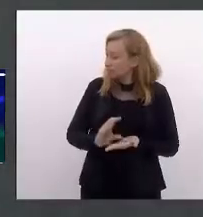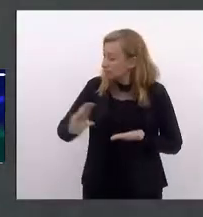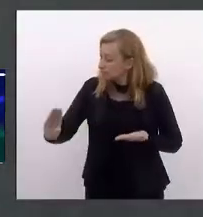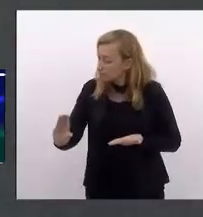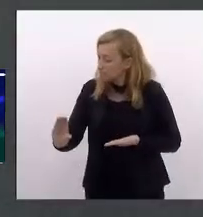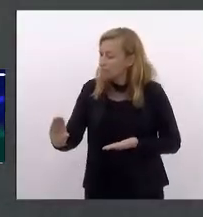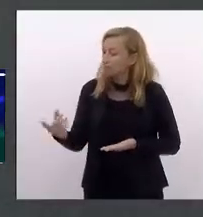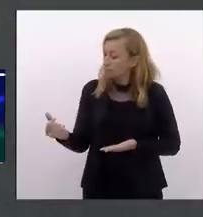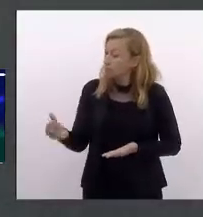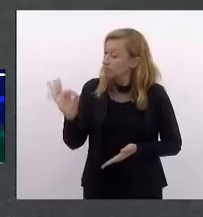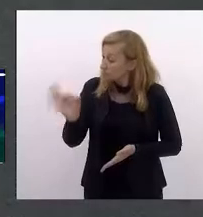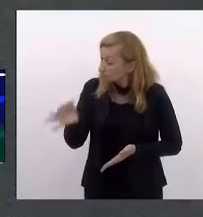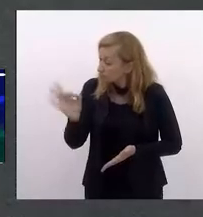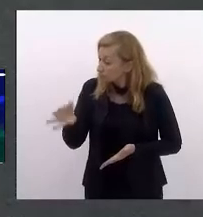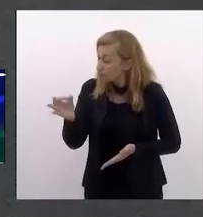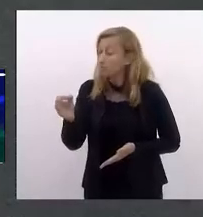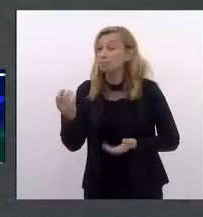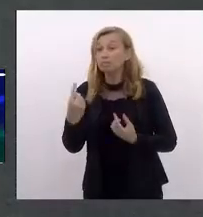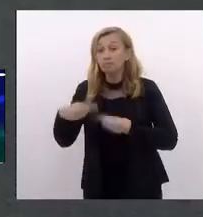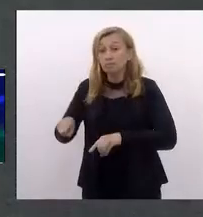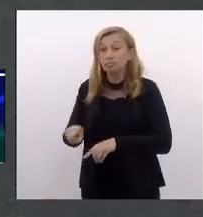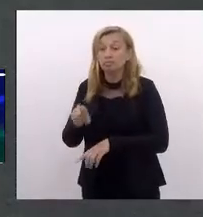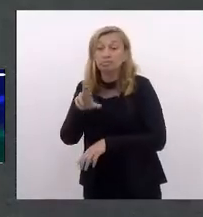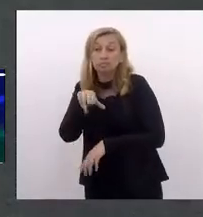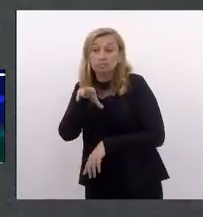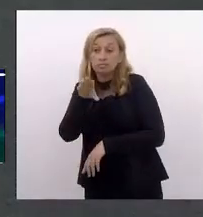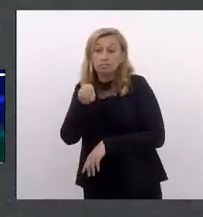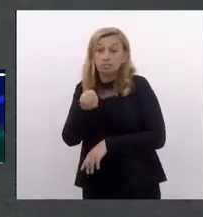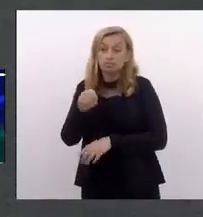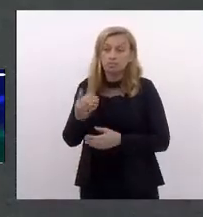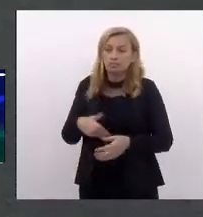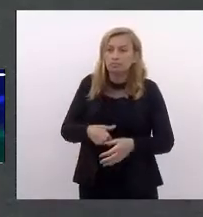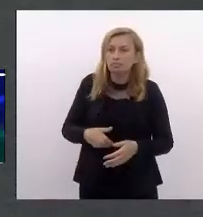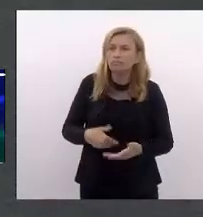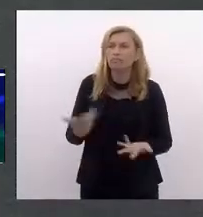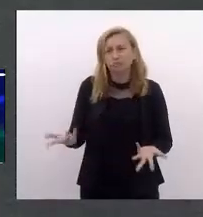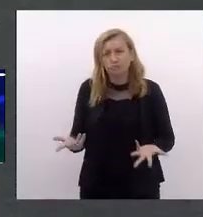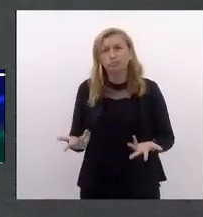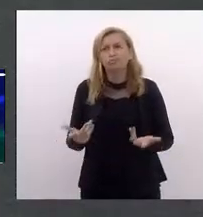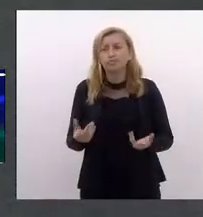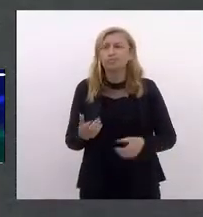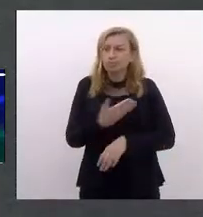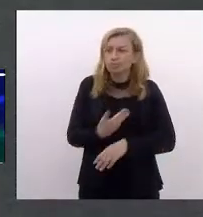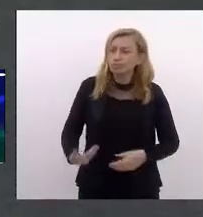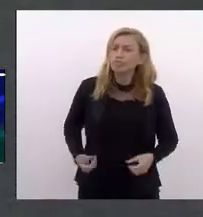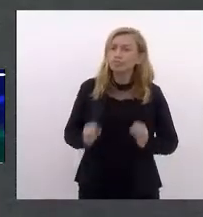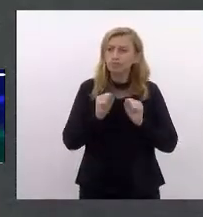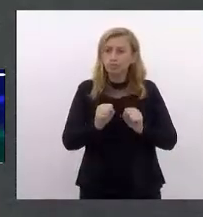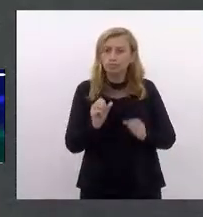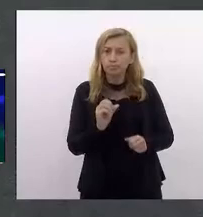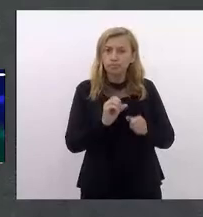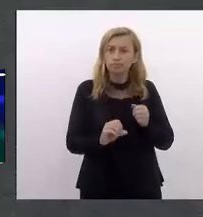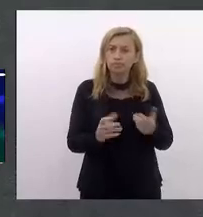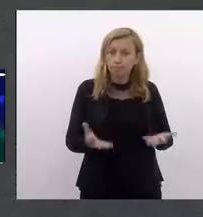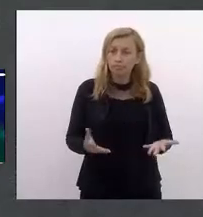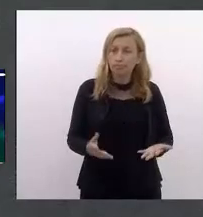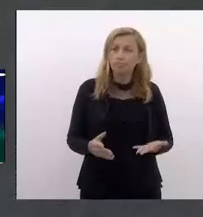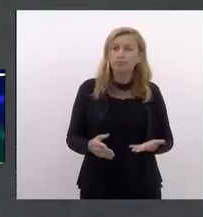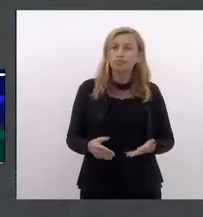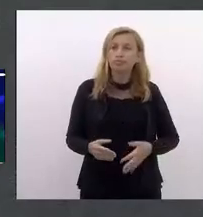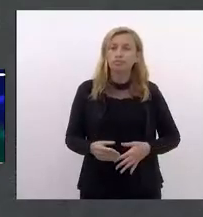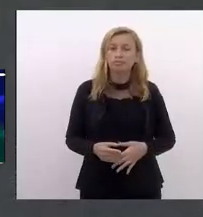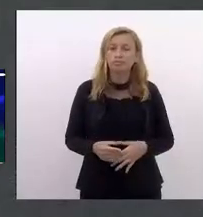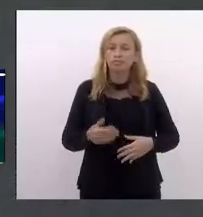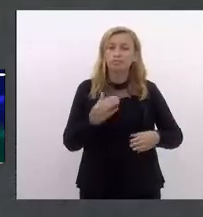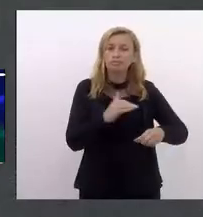necessário do fundo de combate à fome é um mínimo que esse Governo deveria fazer e não fez a gente tá